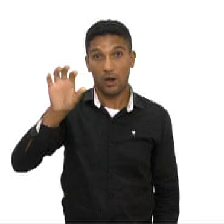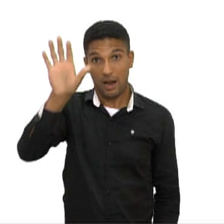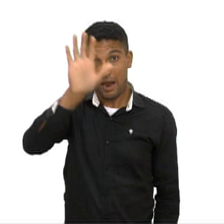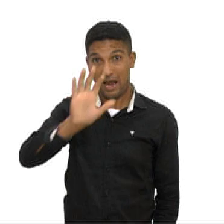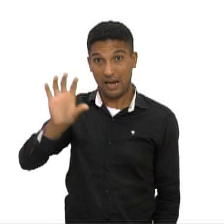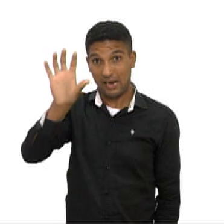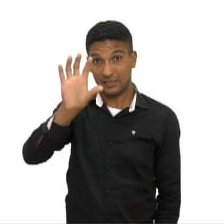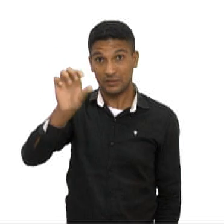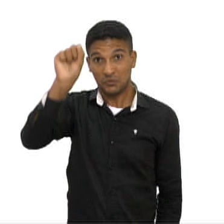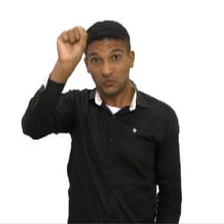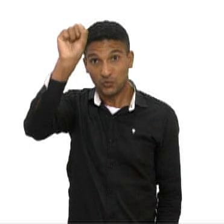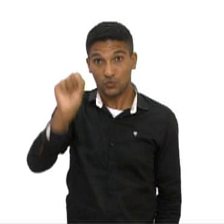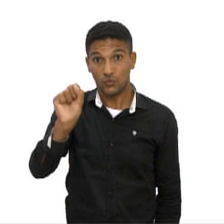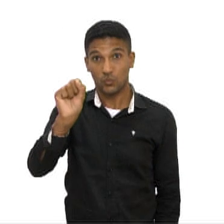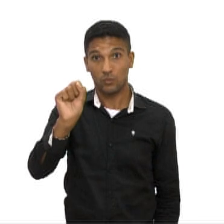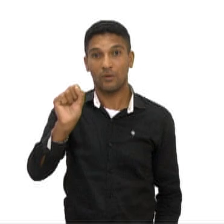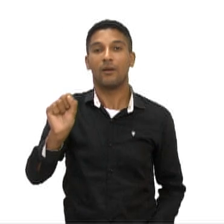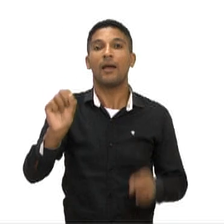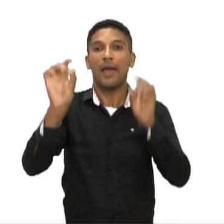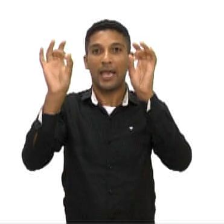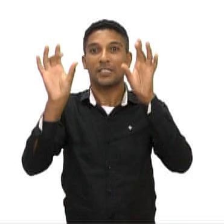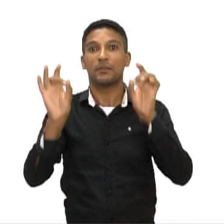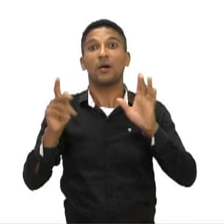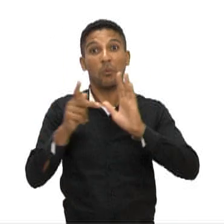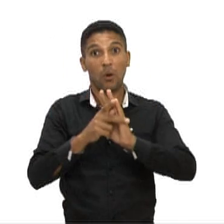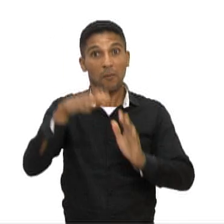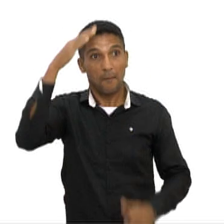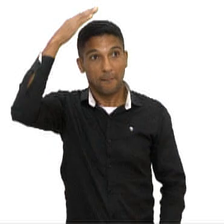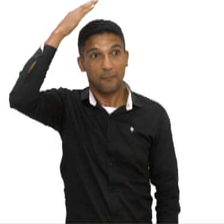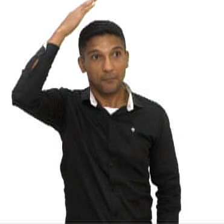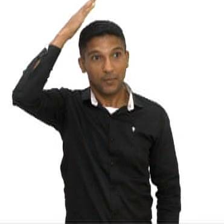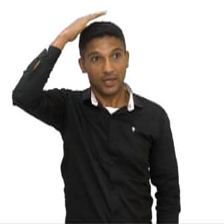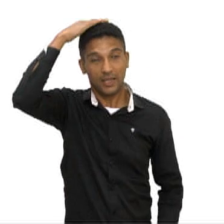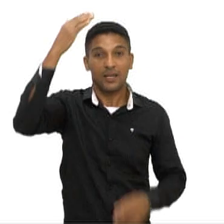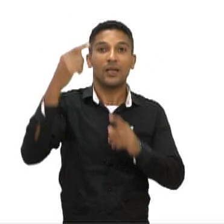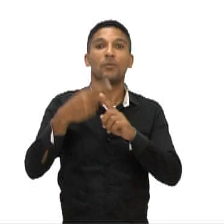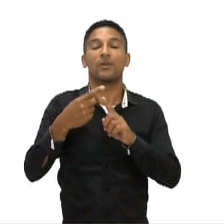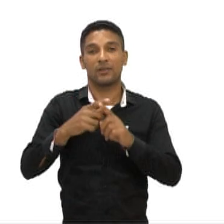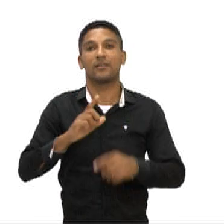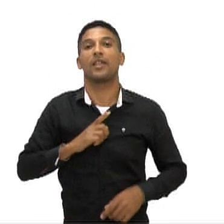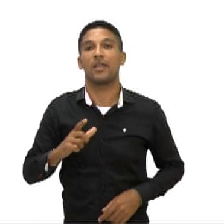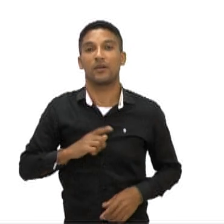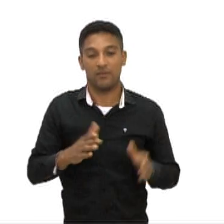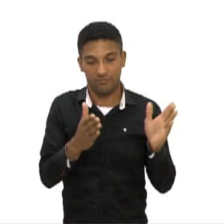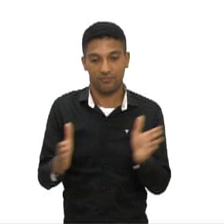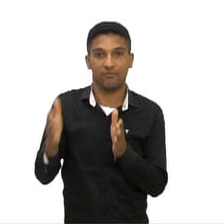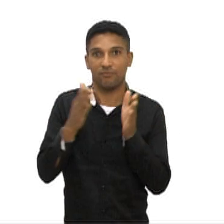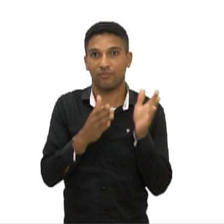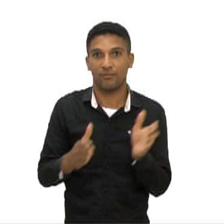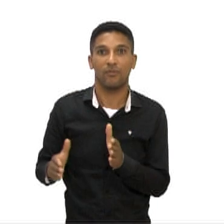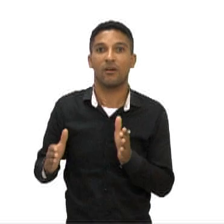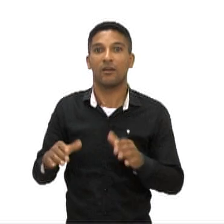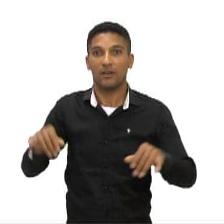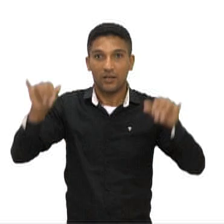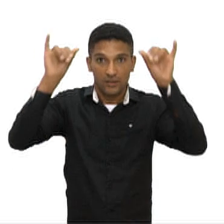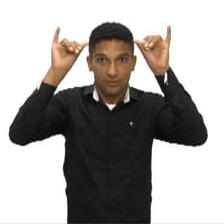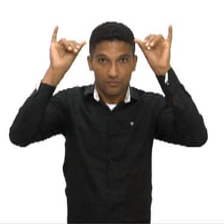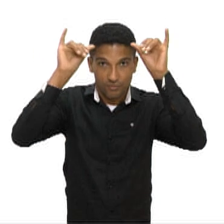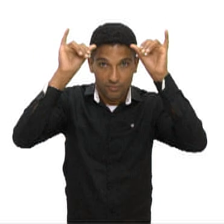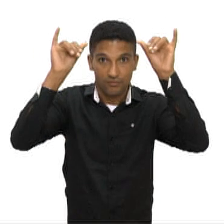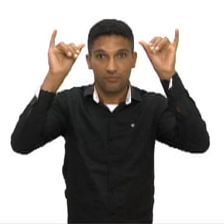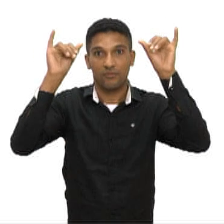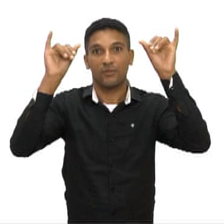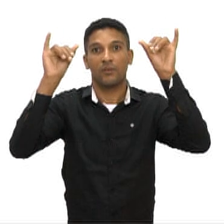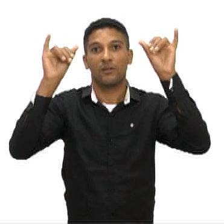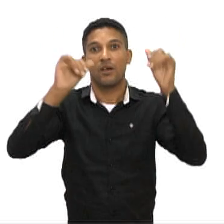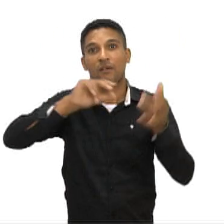estado do Paraná, destaca-se pela importância das atividades agropecuárias. É quase toda ela ocupada por os cultivos